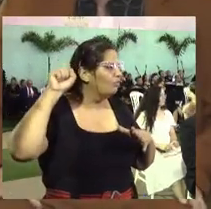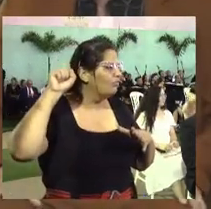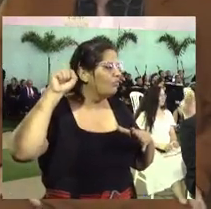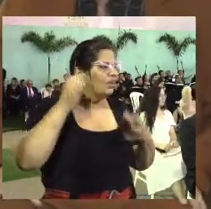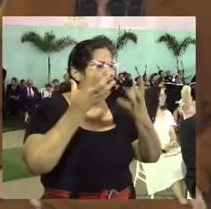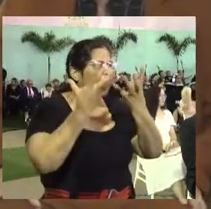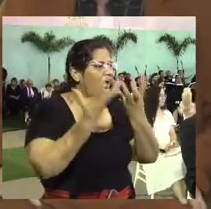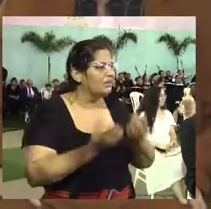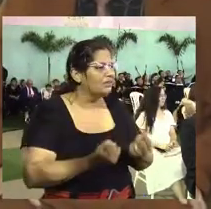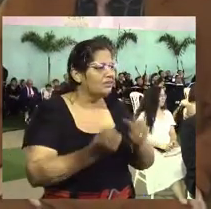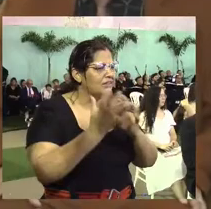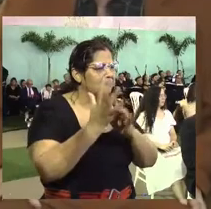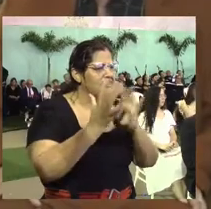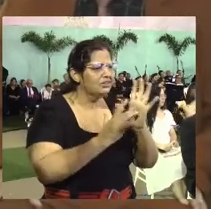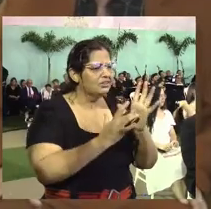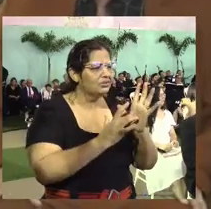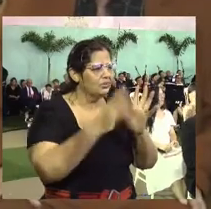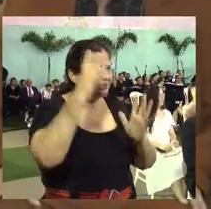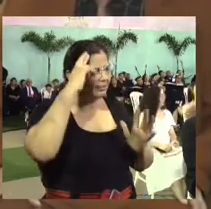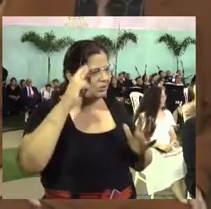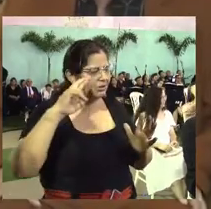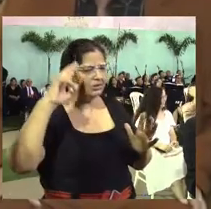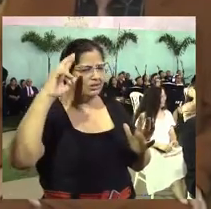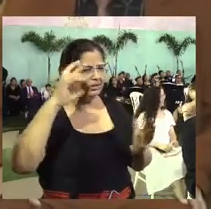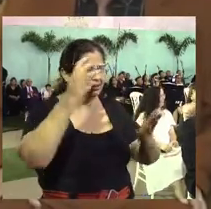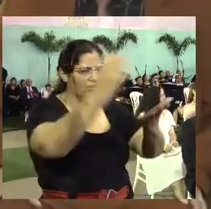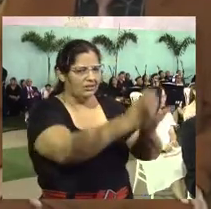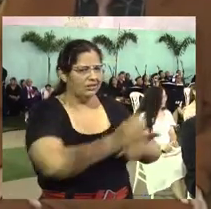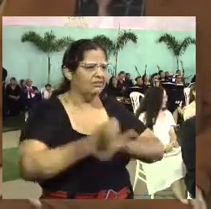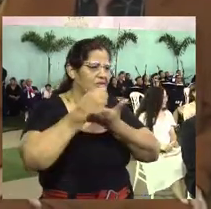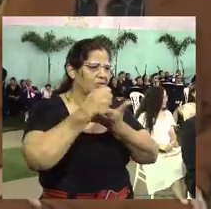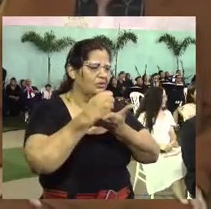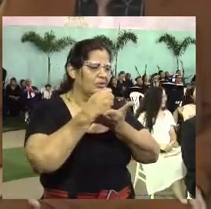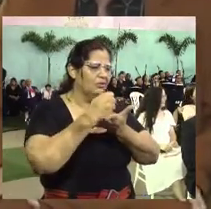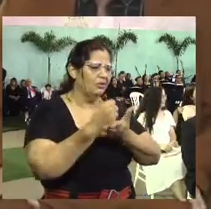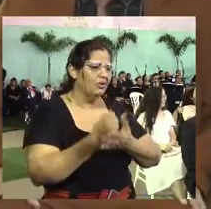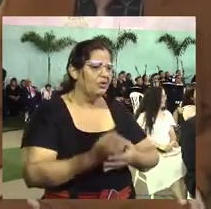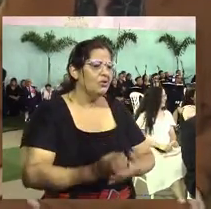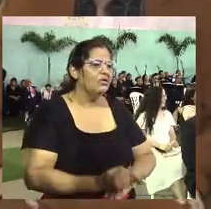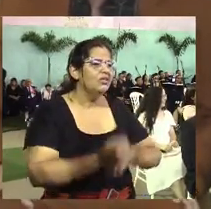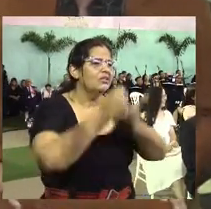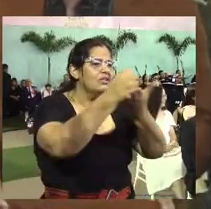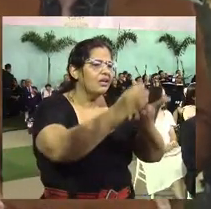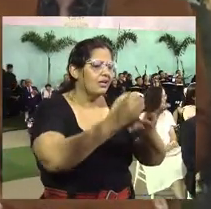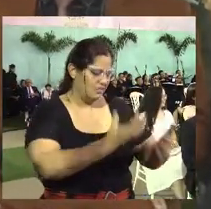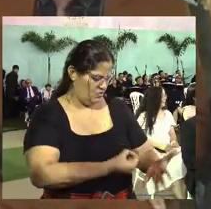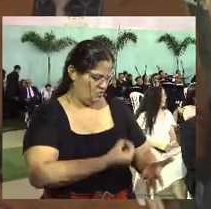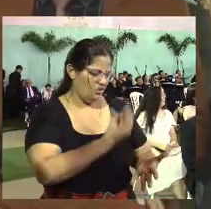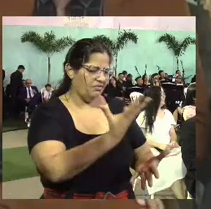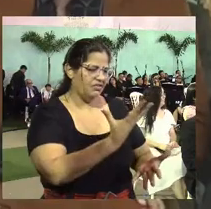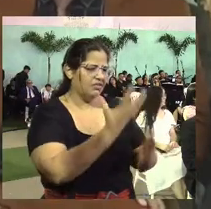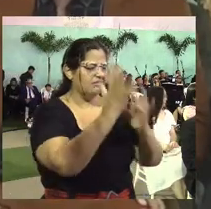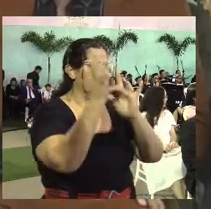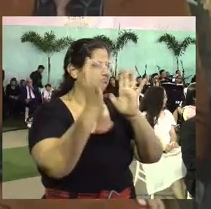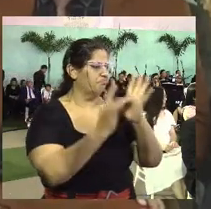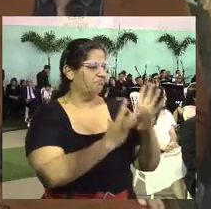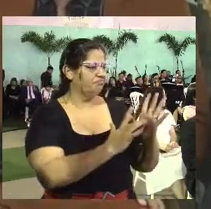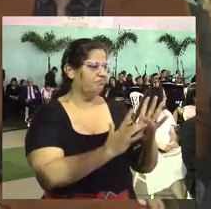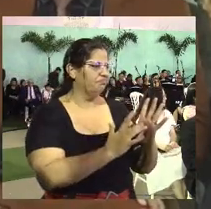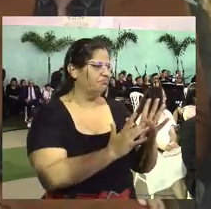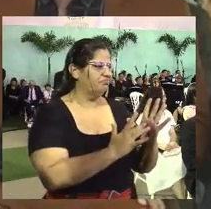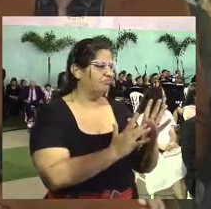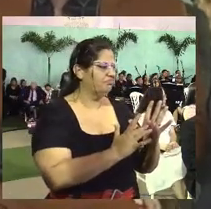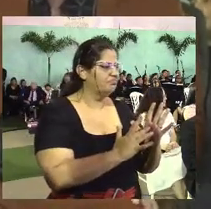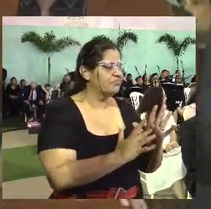aceita Jesus como o senhor e salvador se converta Entrega a sua vida Jesus o que